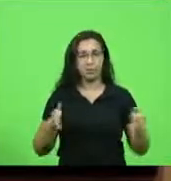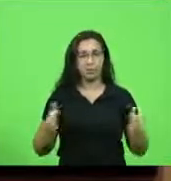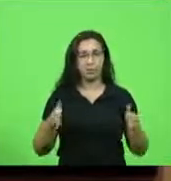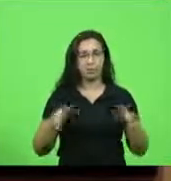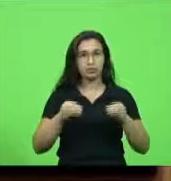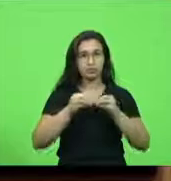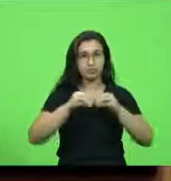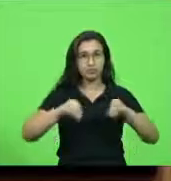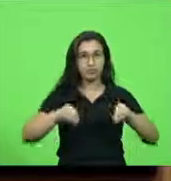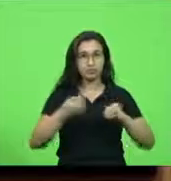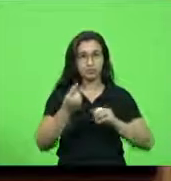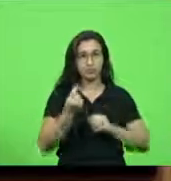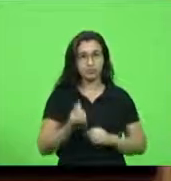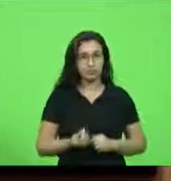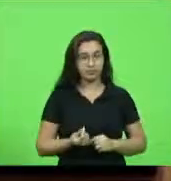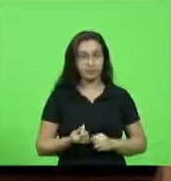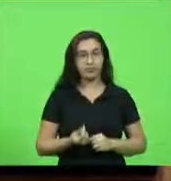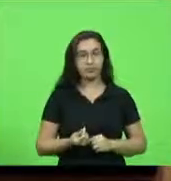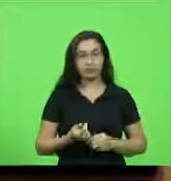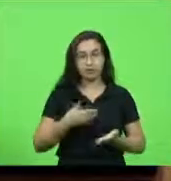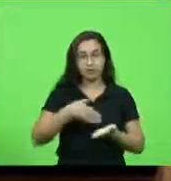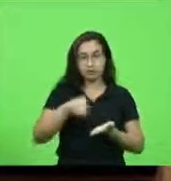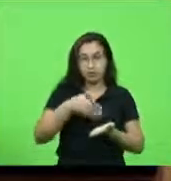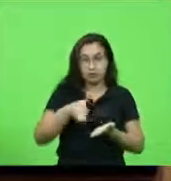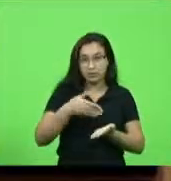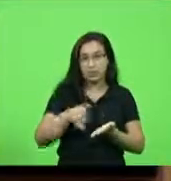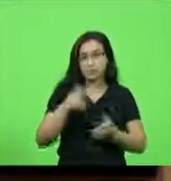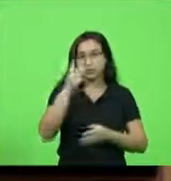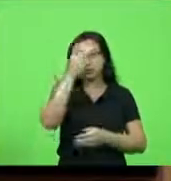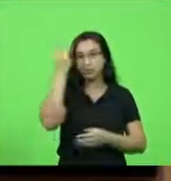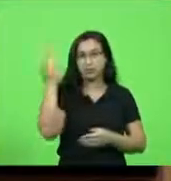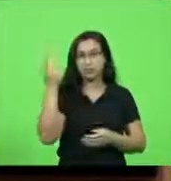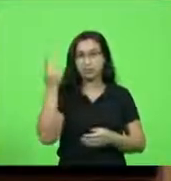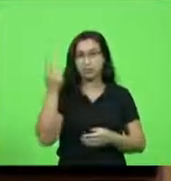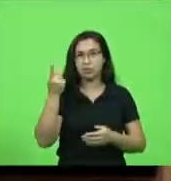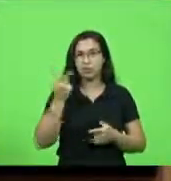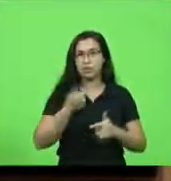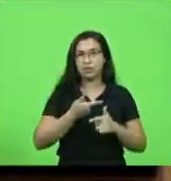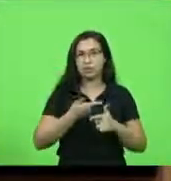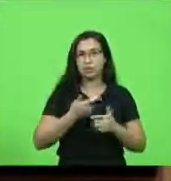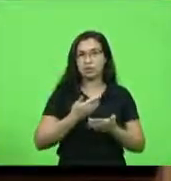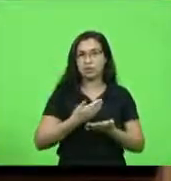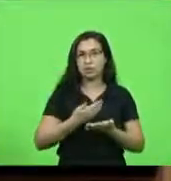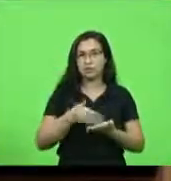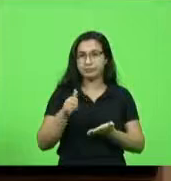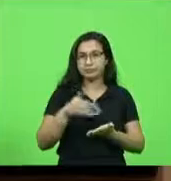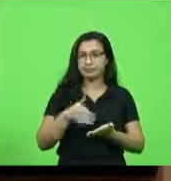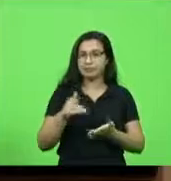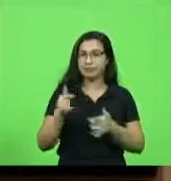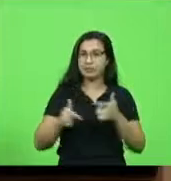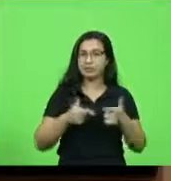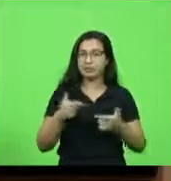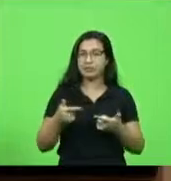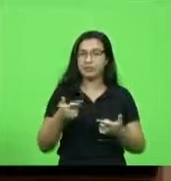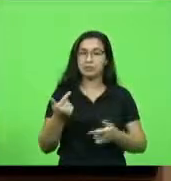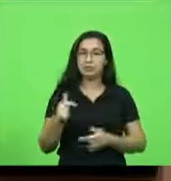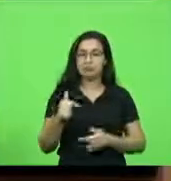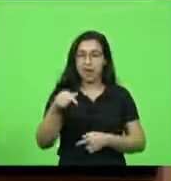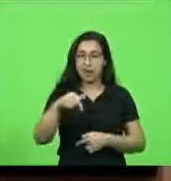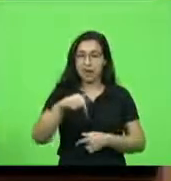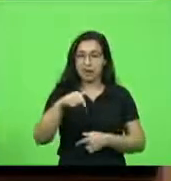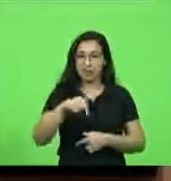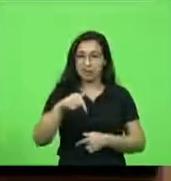que nós estamos vivendo, de demissões, de pessoas desempregadas, nós, aqui da casa, fizemos